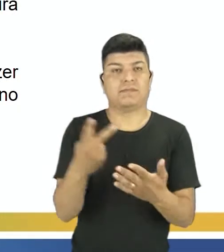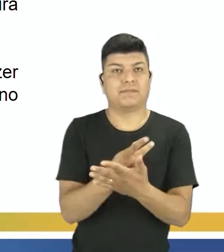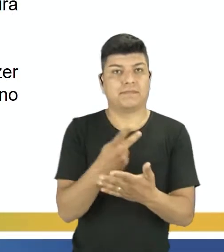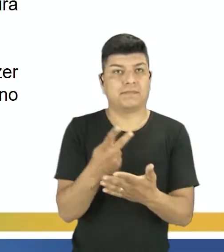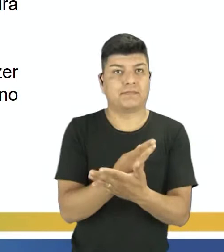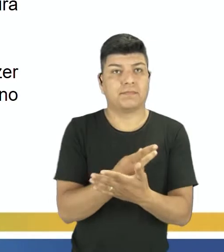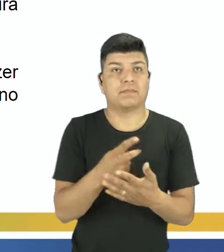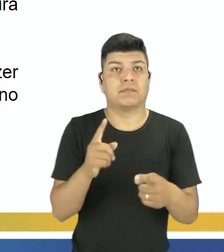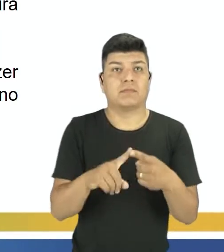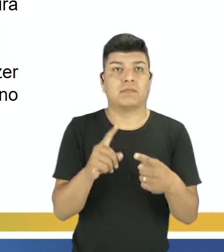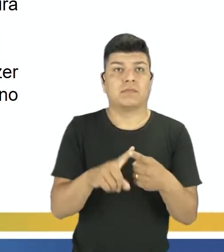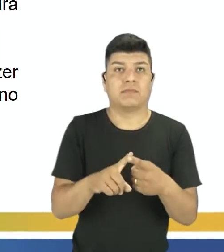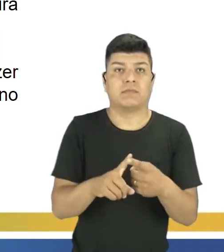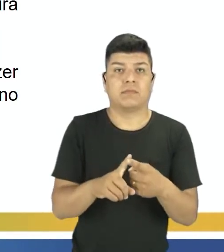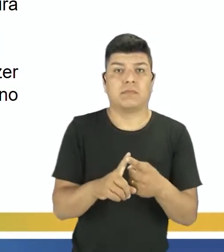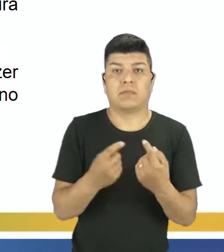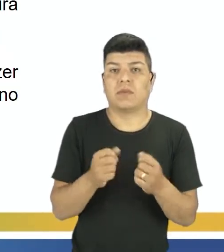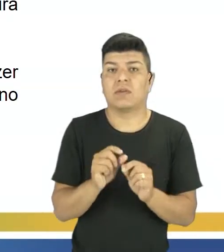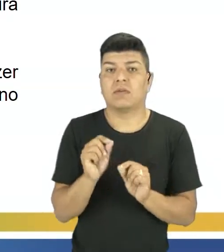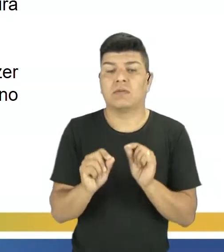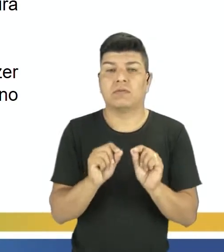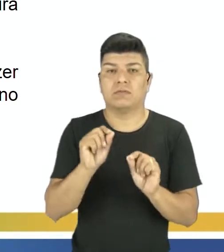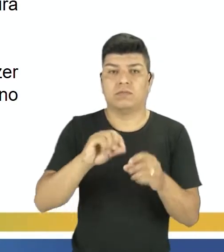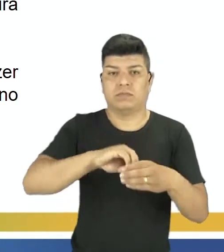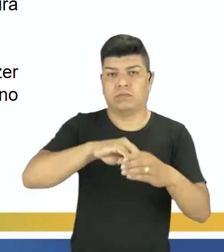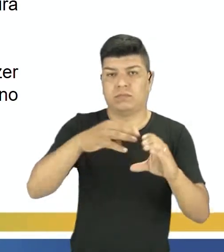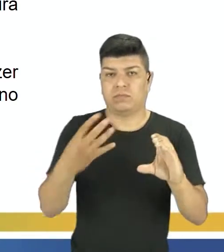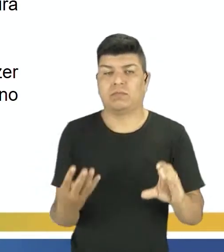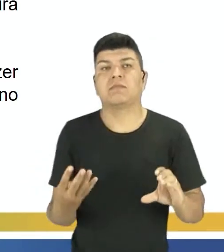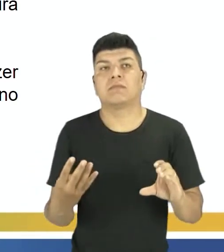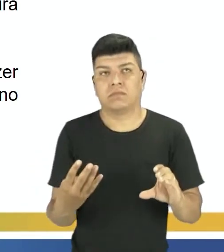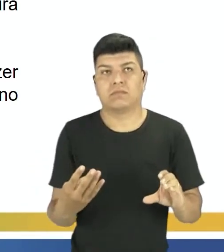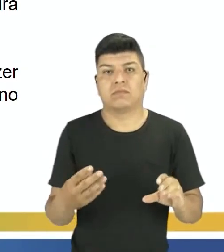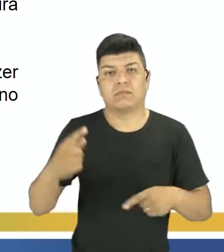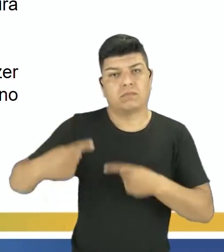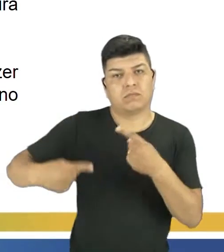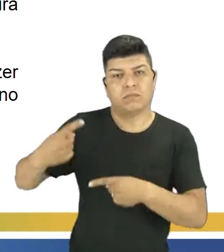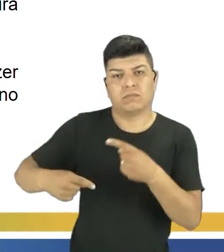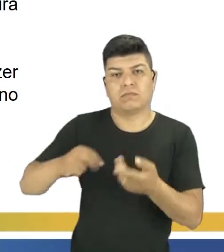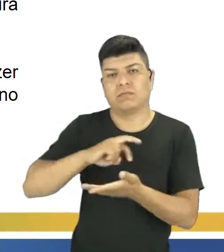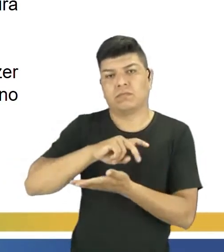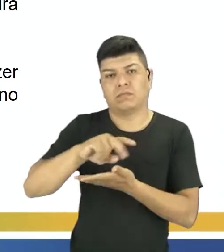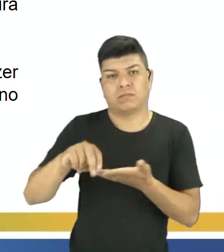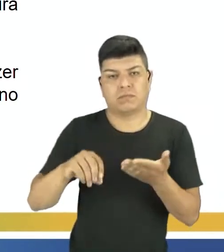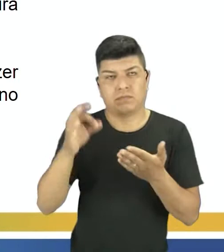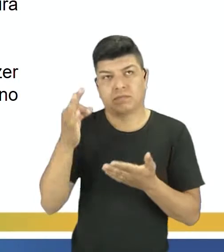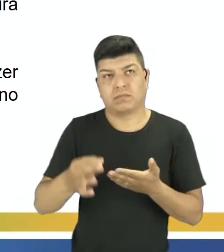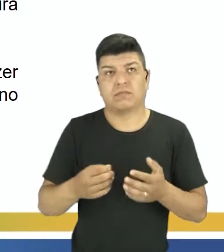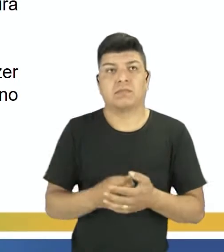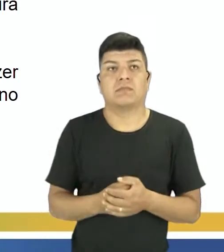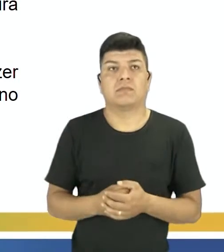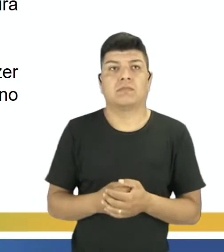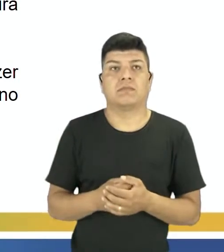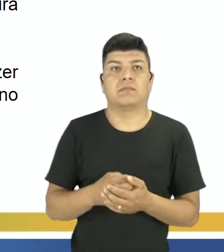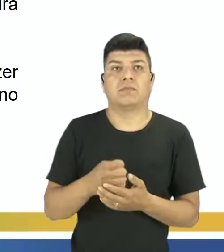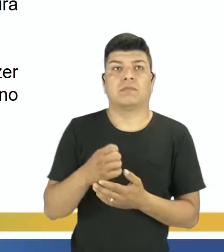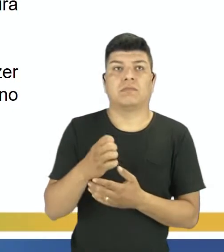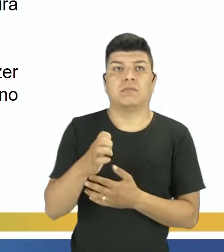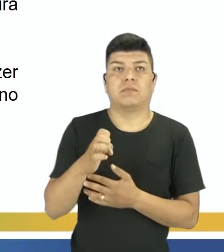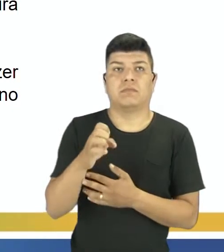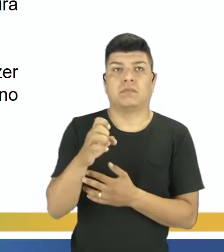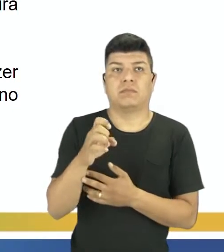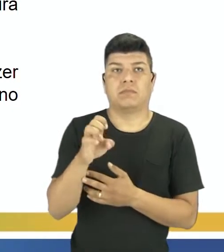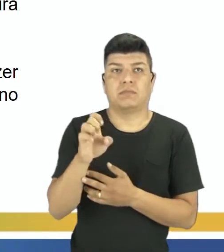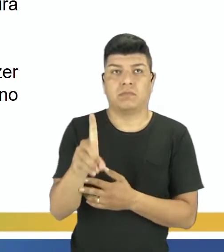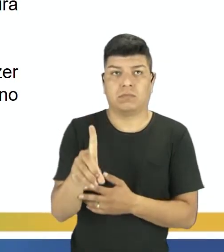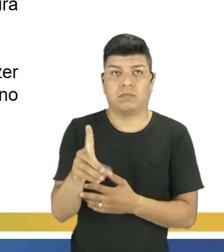muralismo mexicano trazia na sua essência outras características políticas e etc. Certo? E a letra